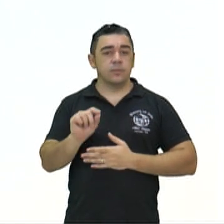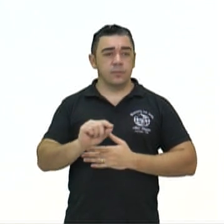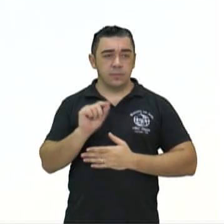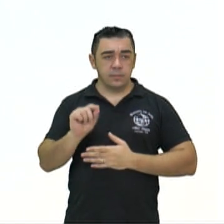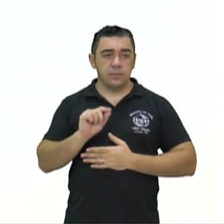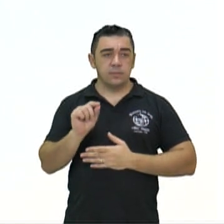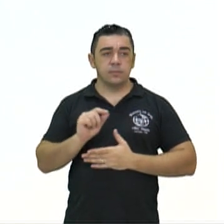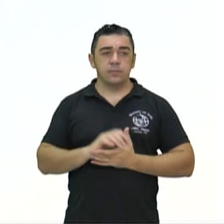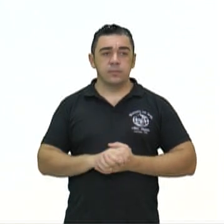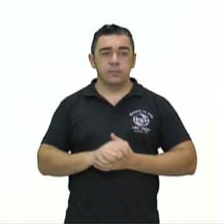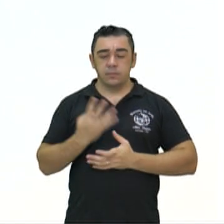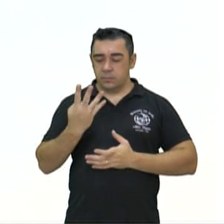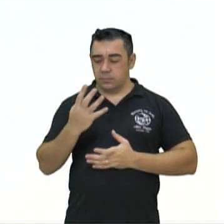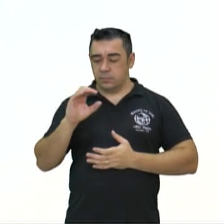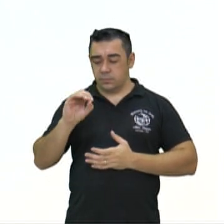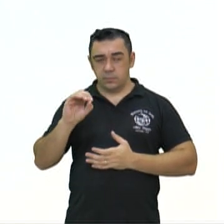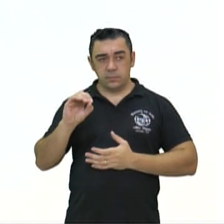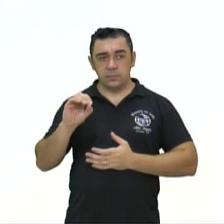resulta em